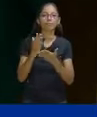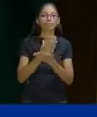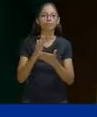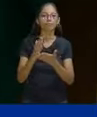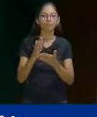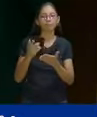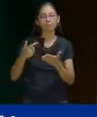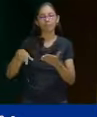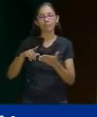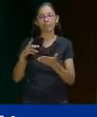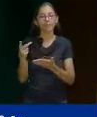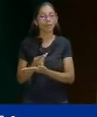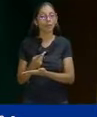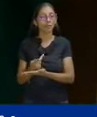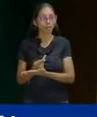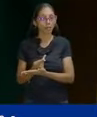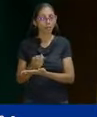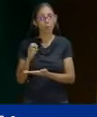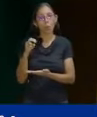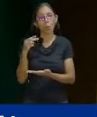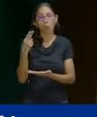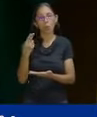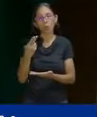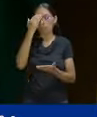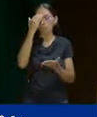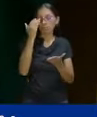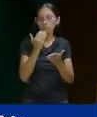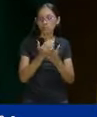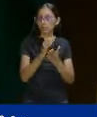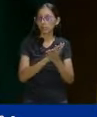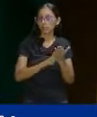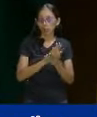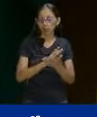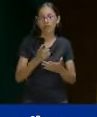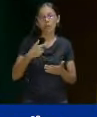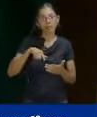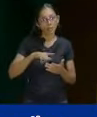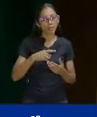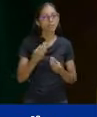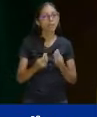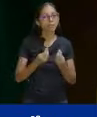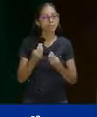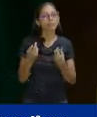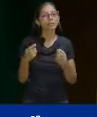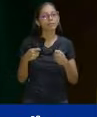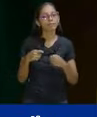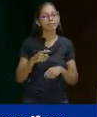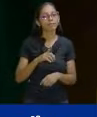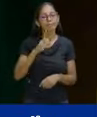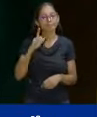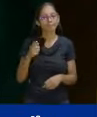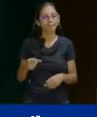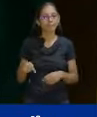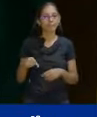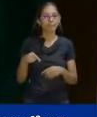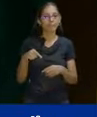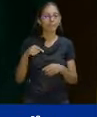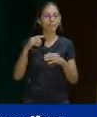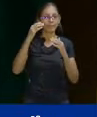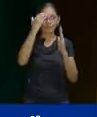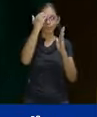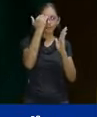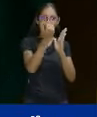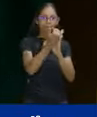é cumprida. Então, se existe alguma dificuldade em fazer uma ponderação dessas prerrogativas